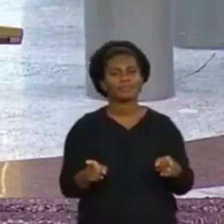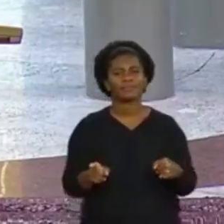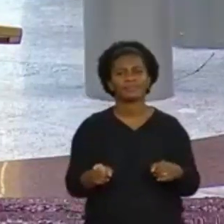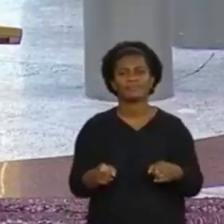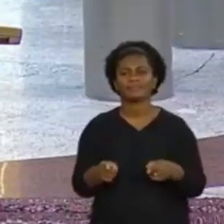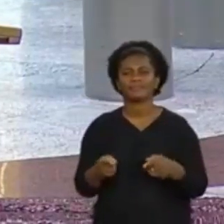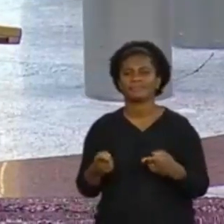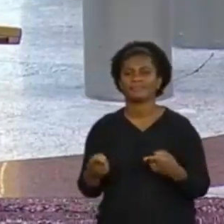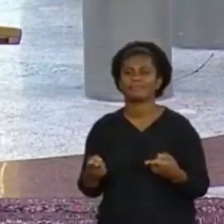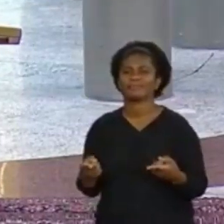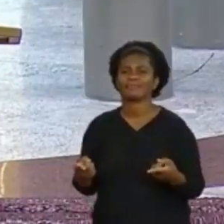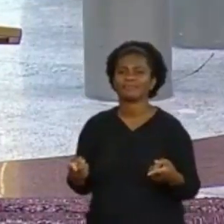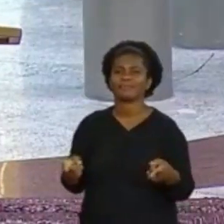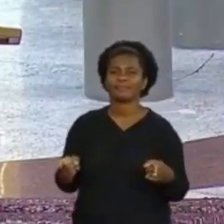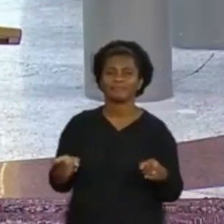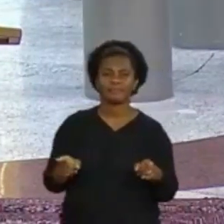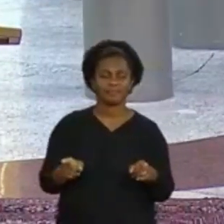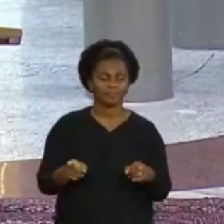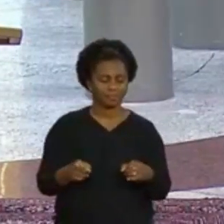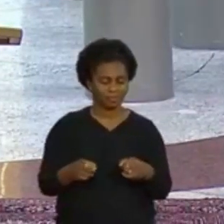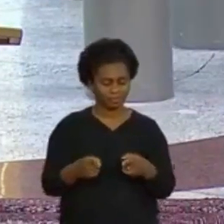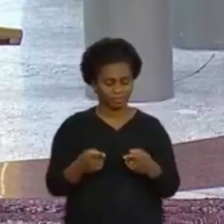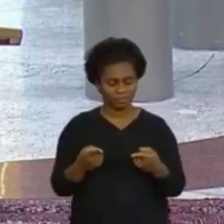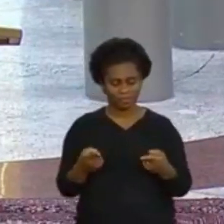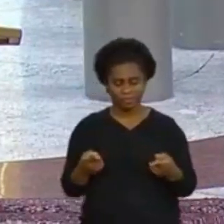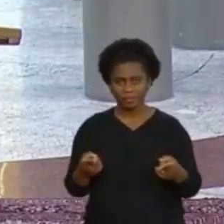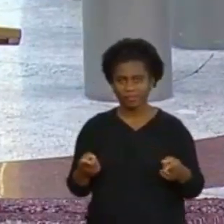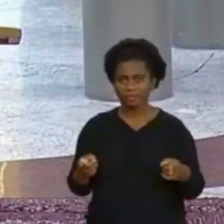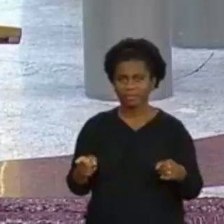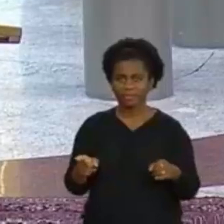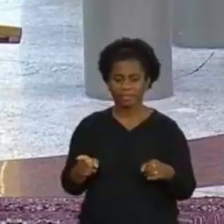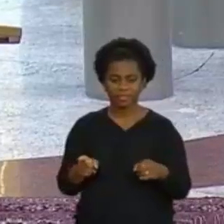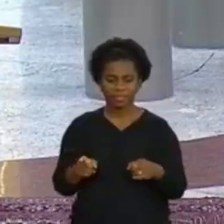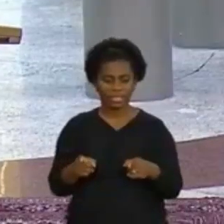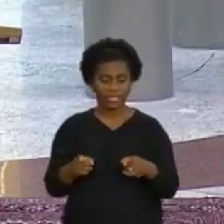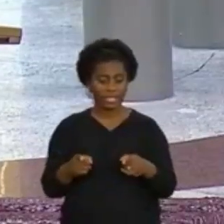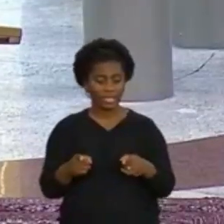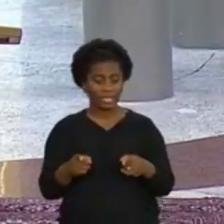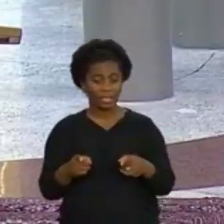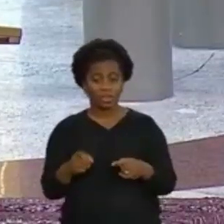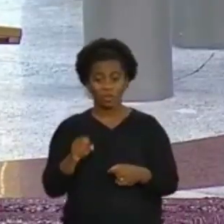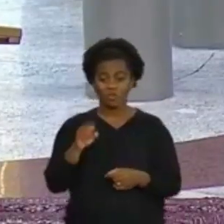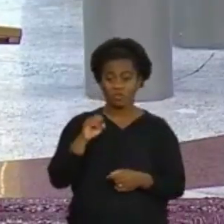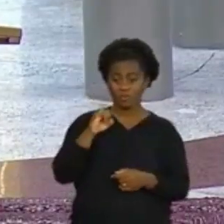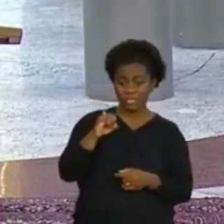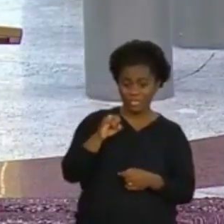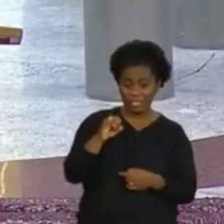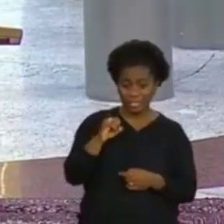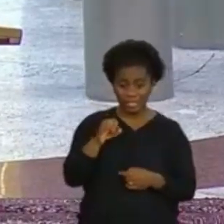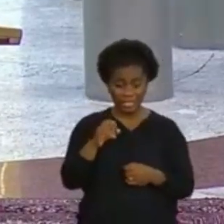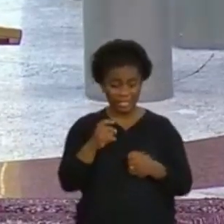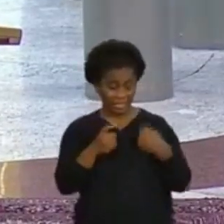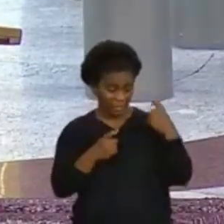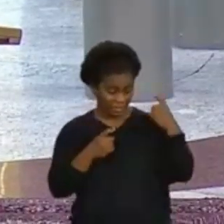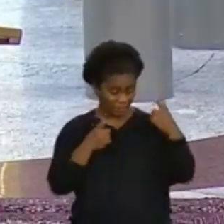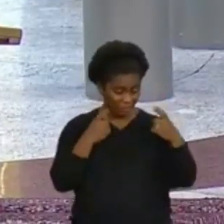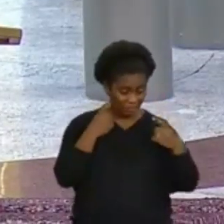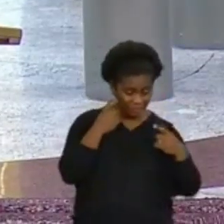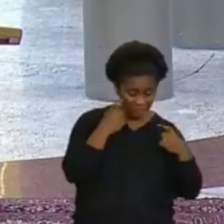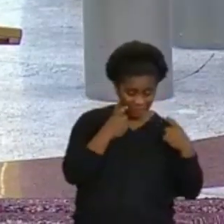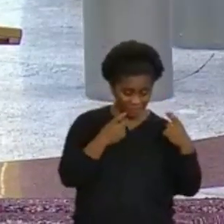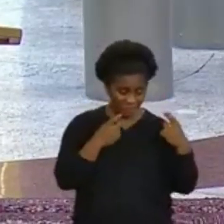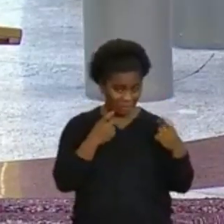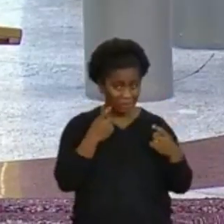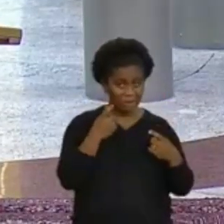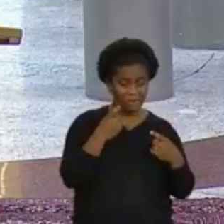um só cuidado, qualquer que seja. Pois um, somente um.